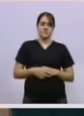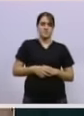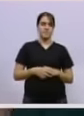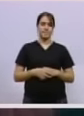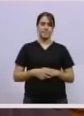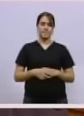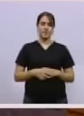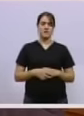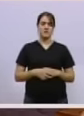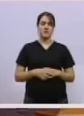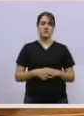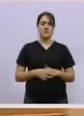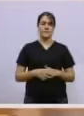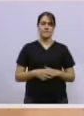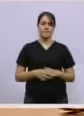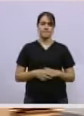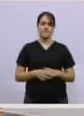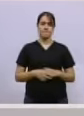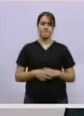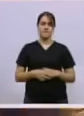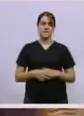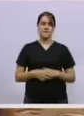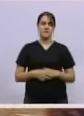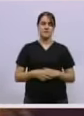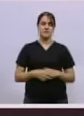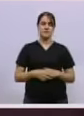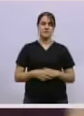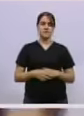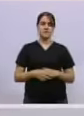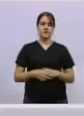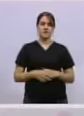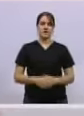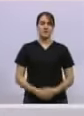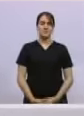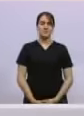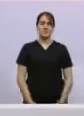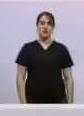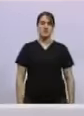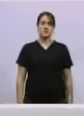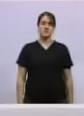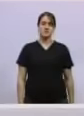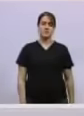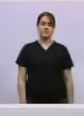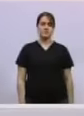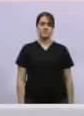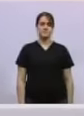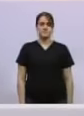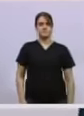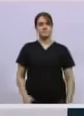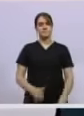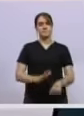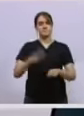de calvários que ela passa. Porque o autoconhecimento é assim, é como você aproximar a luz de um vidro que está sujo. Quanto